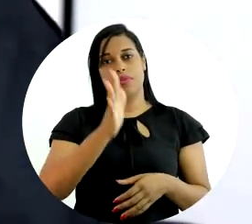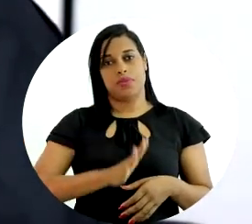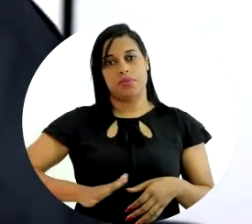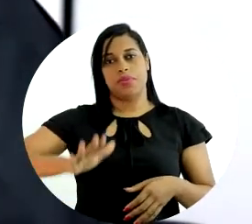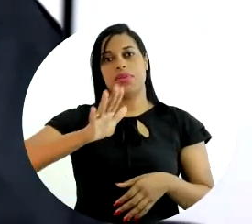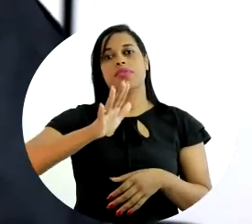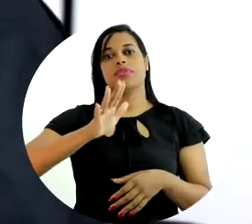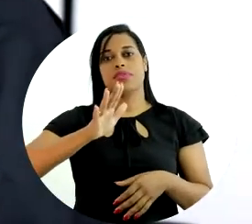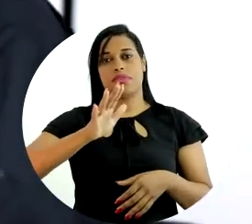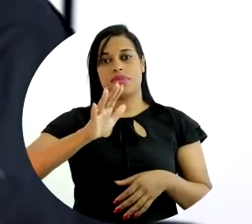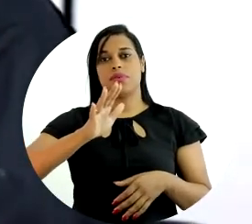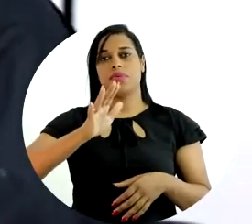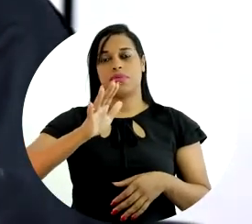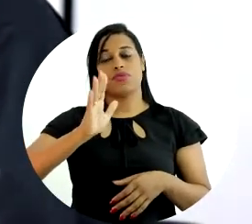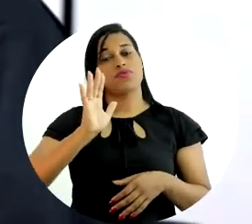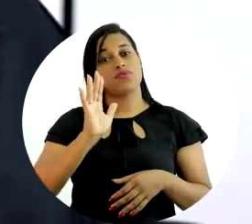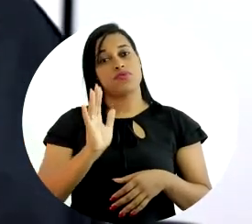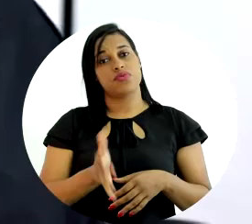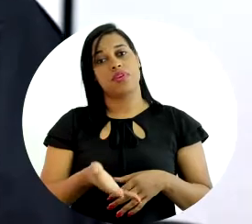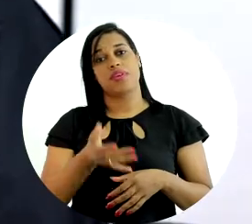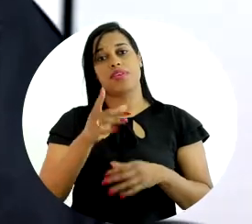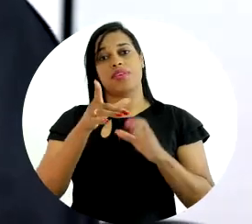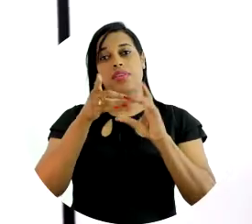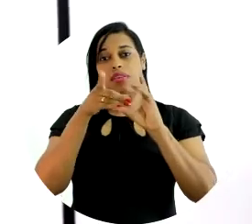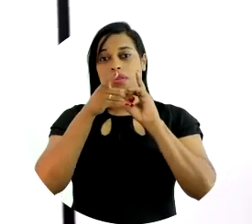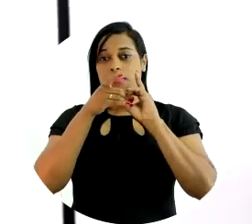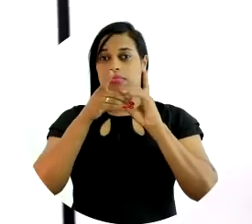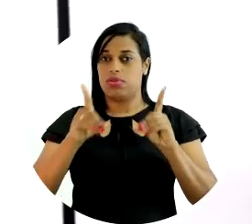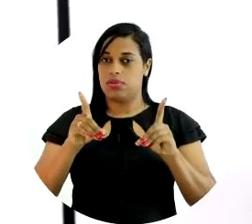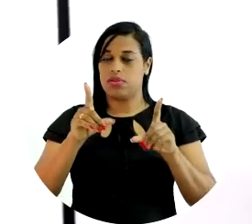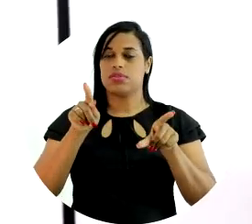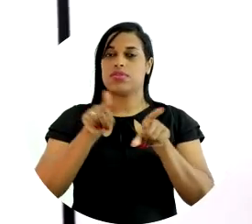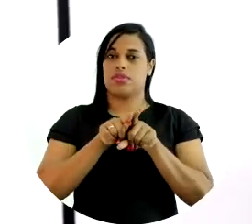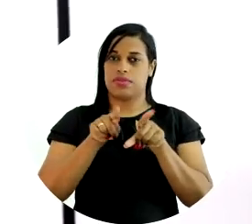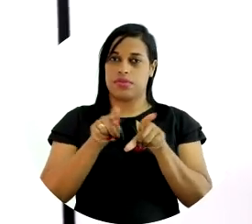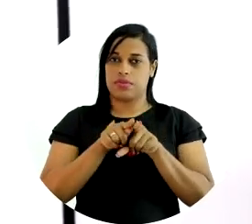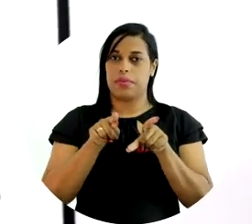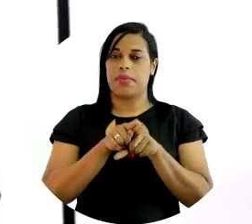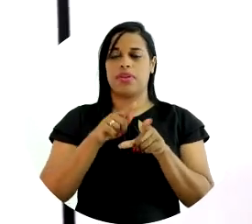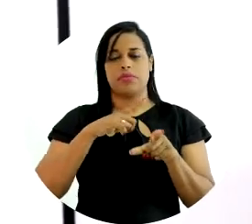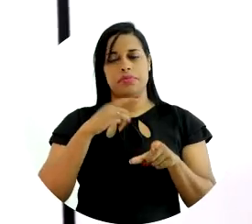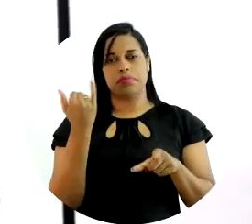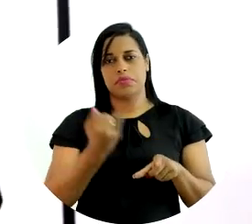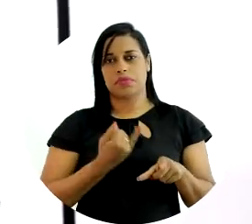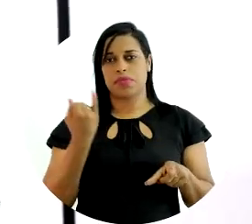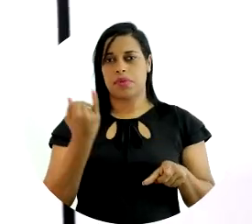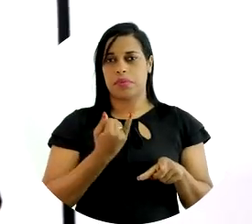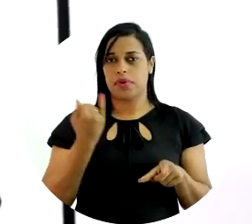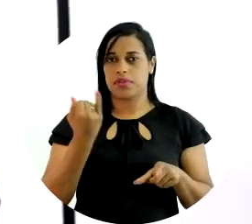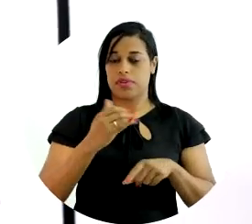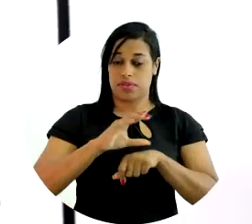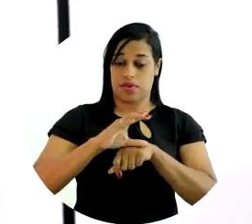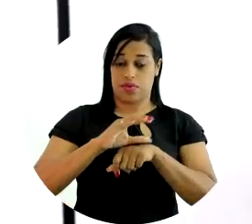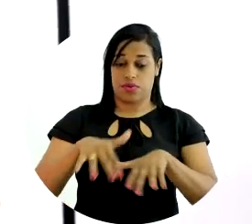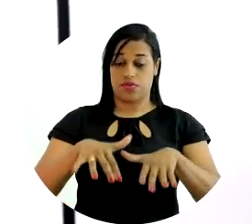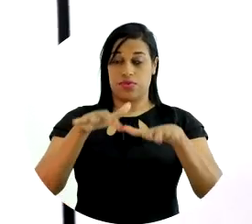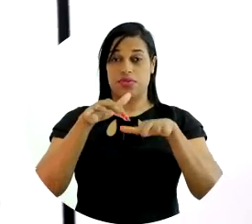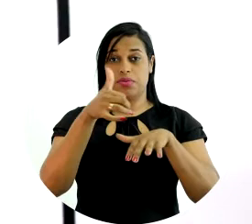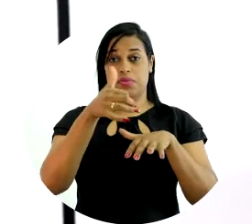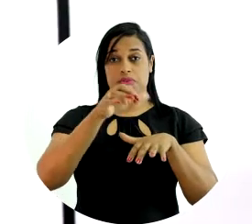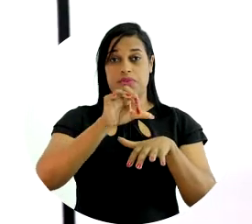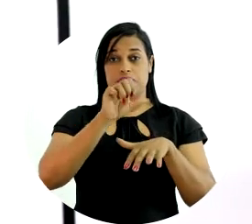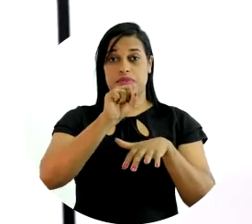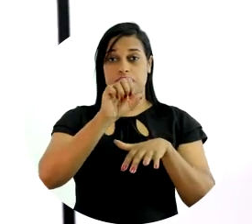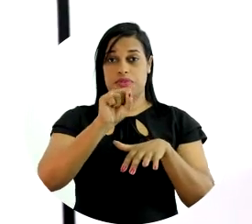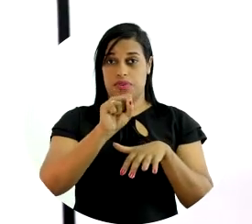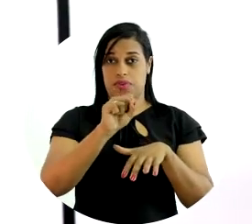atuais apesar da gente passar grupo as comportas de redemocratização apesar de ter um fato importante que foi a constituição